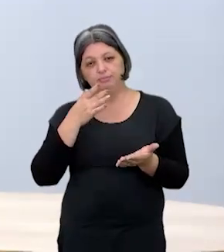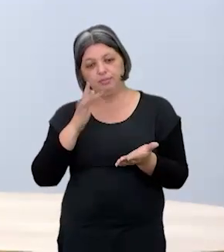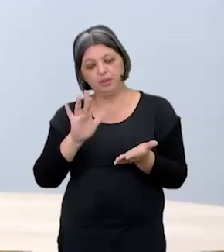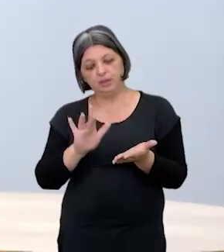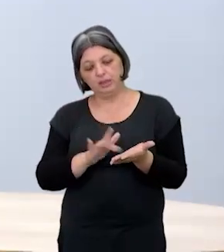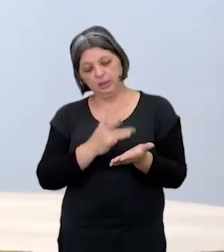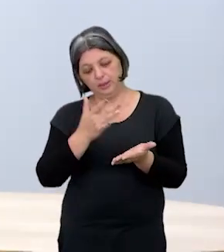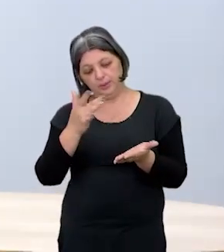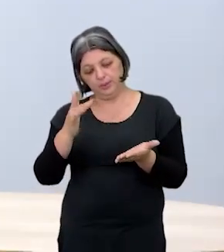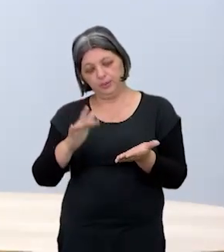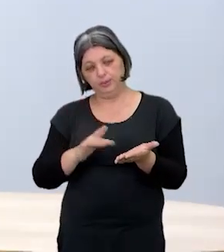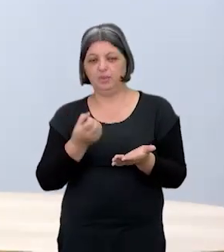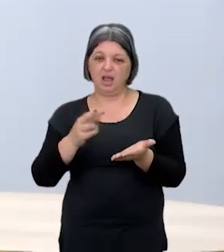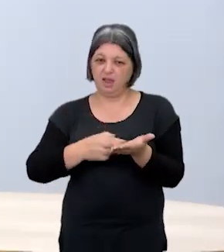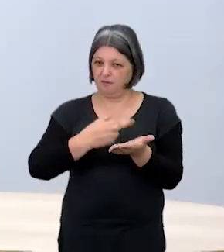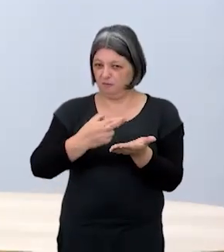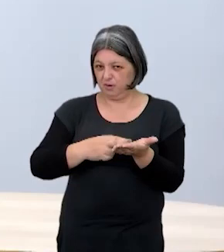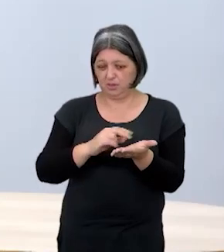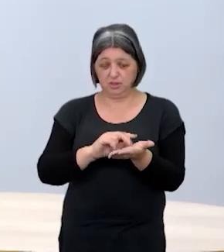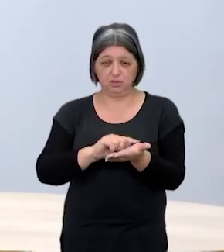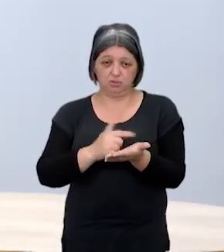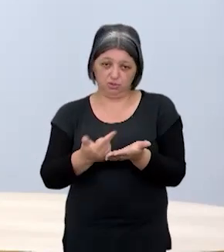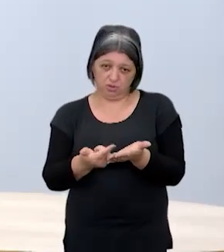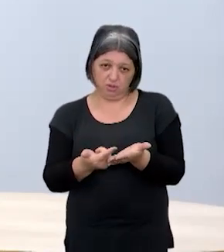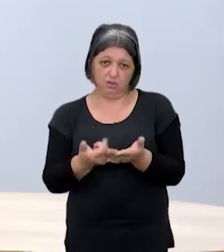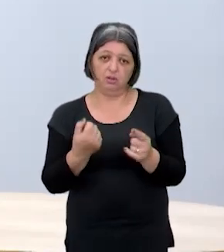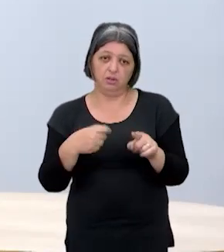pegar, né, uma revista, um jornal. Mas também